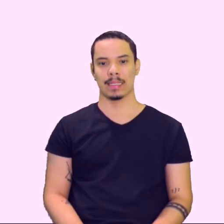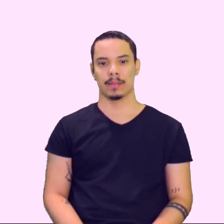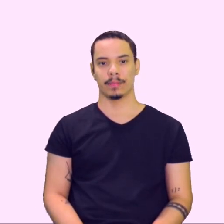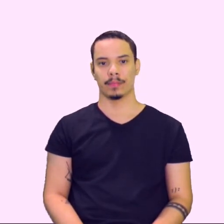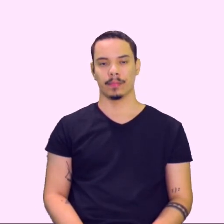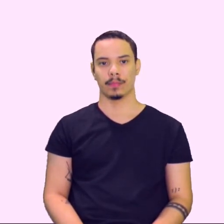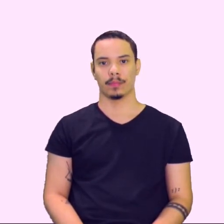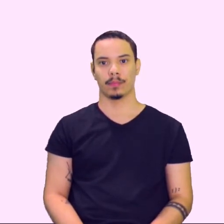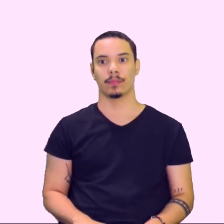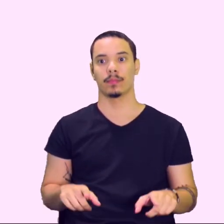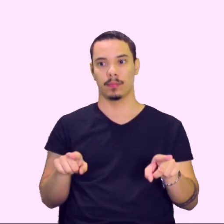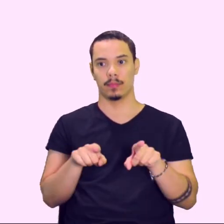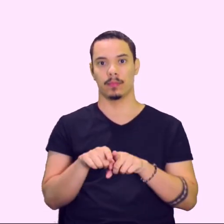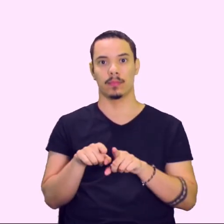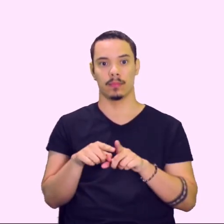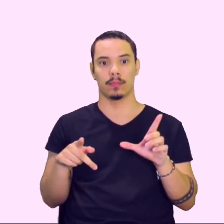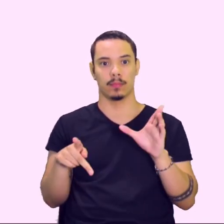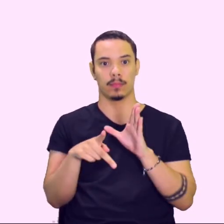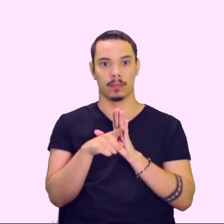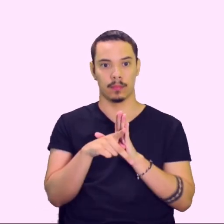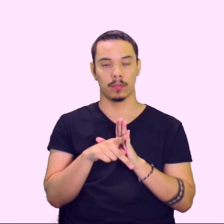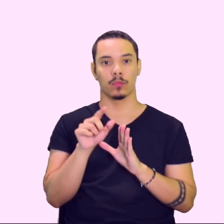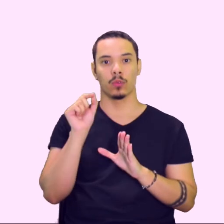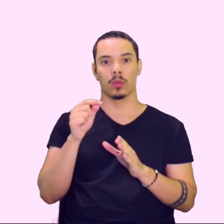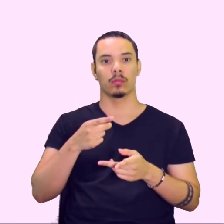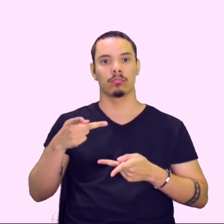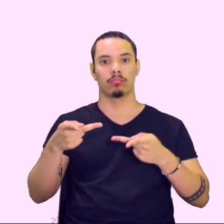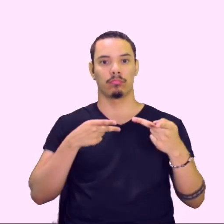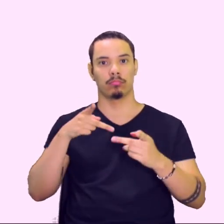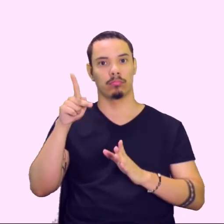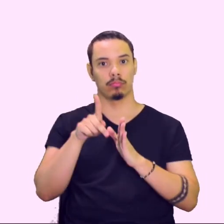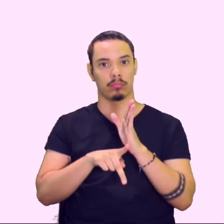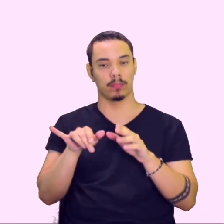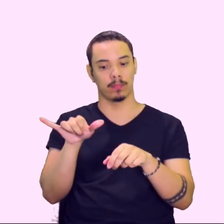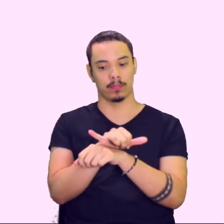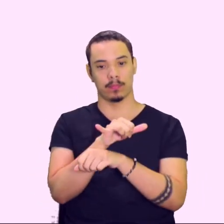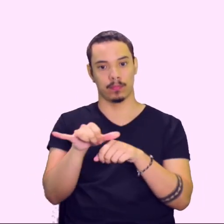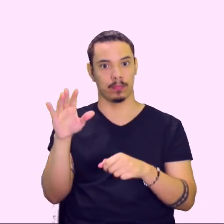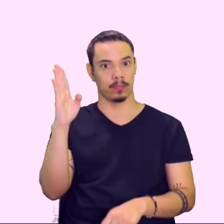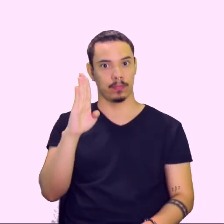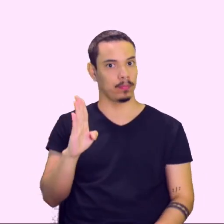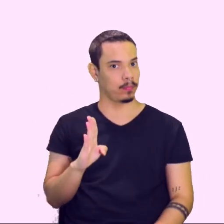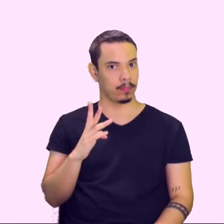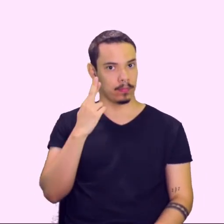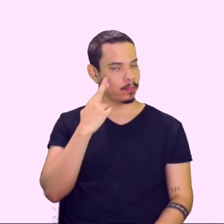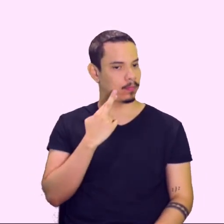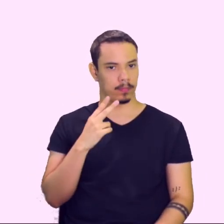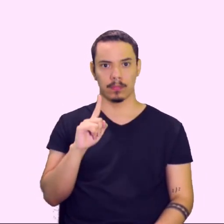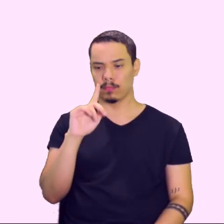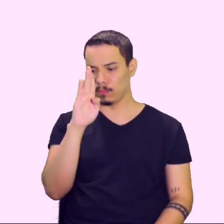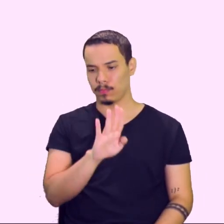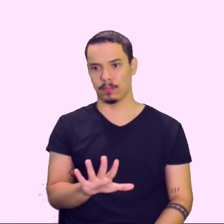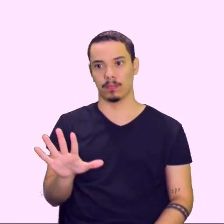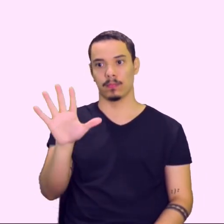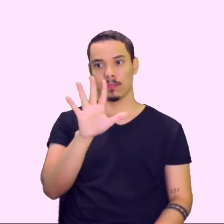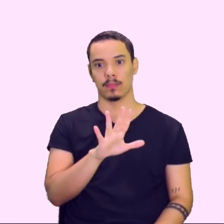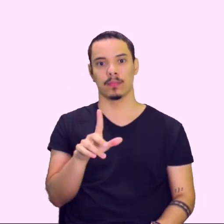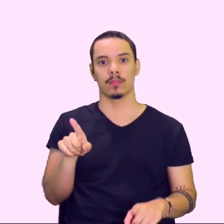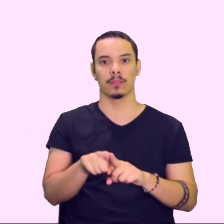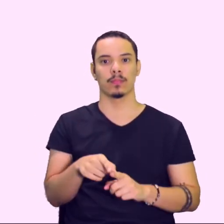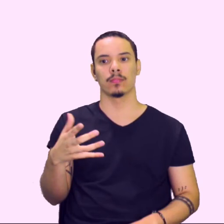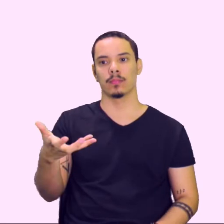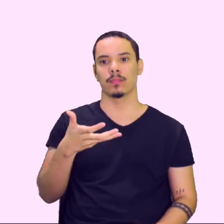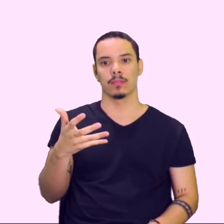de infraestrutura a nível de planejamento estratégico para o Brasil, não só para Rondônia. E quando fala lá, aceleração de